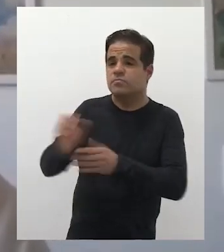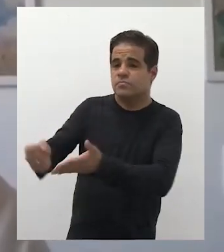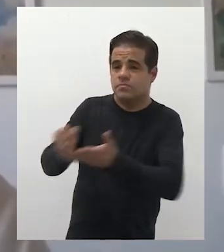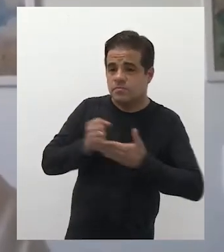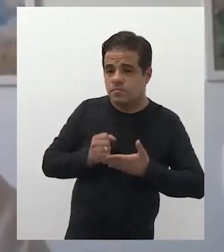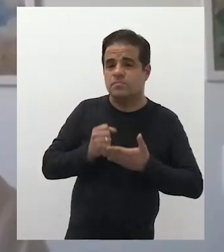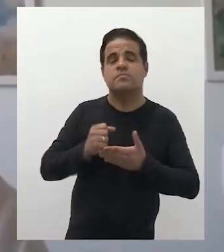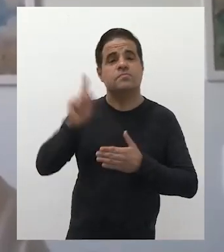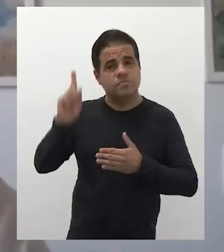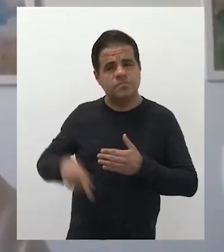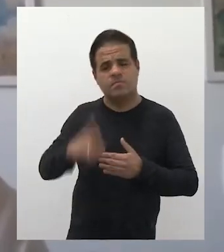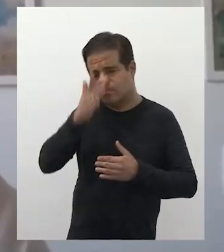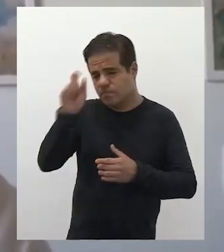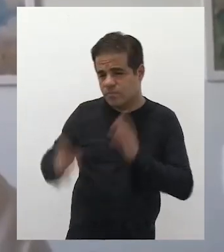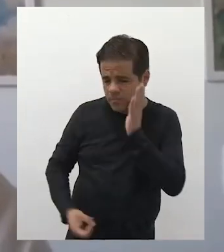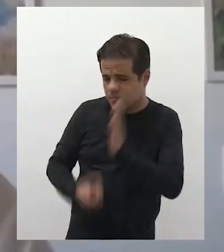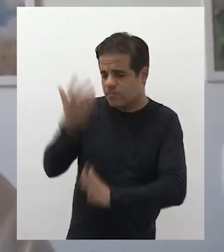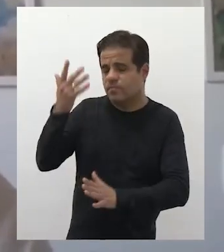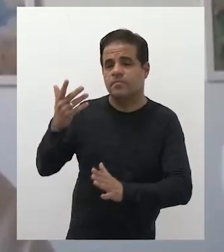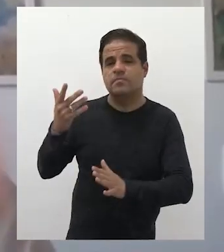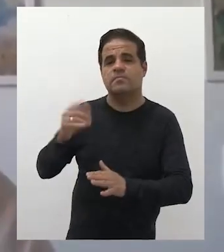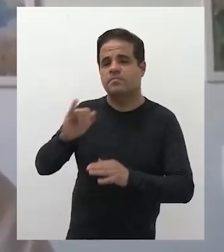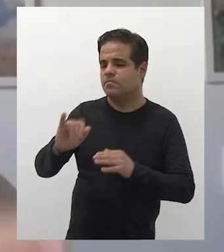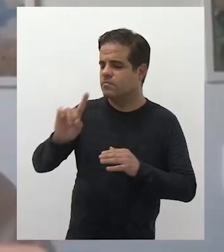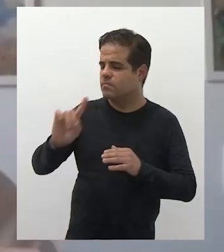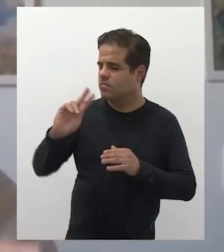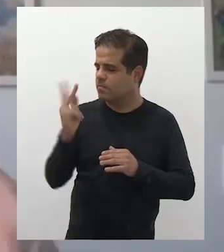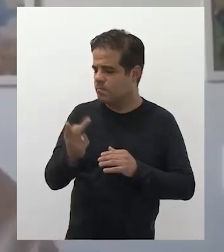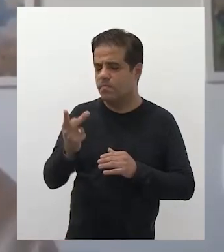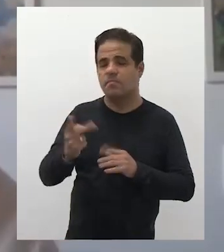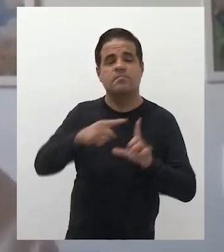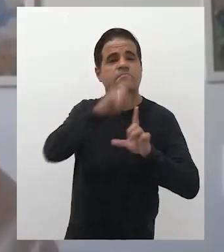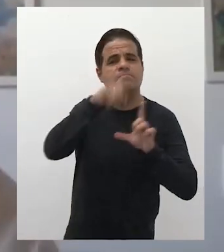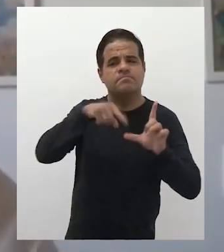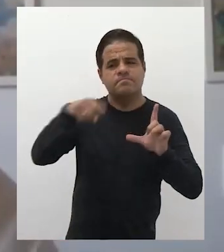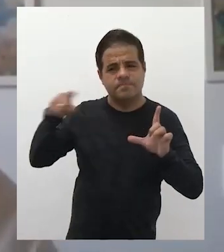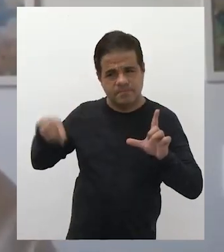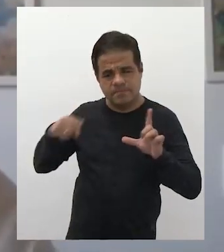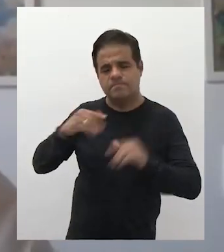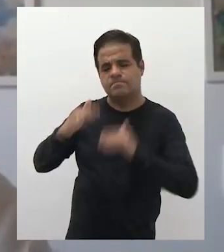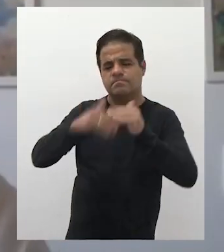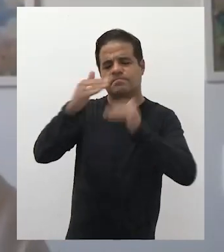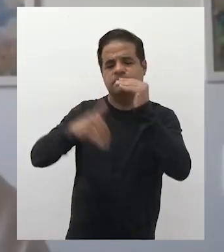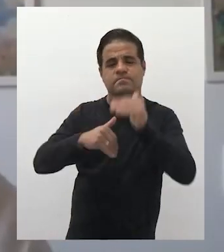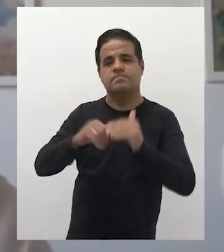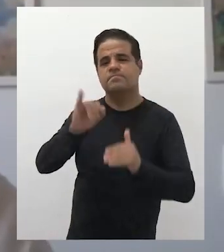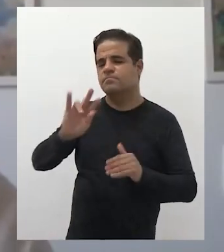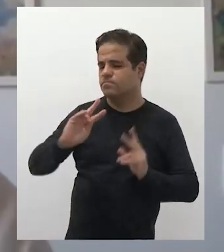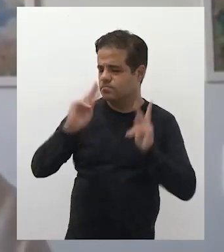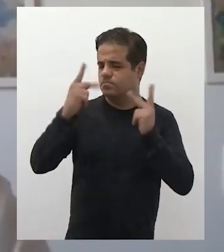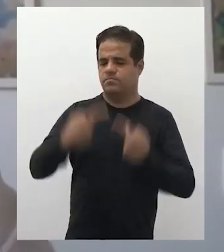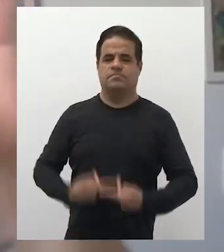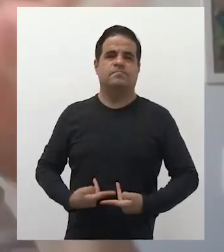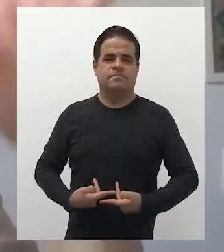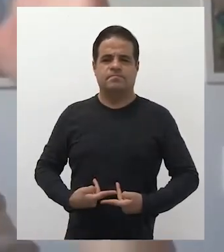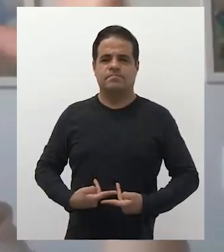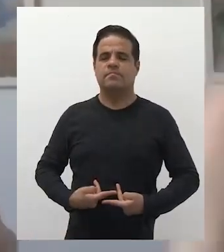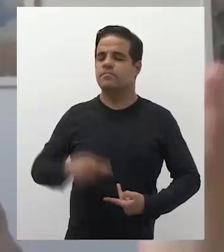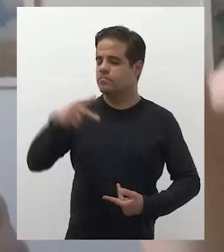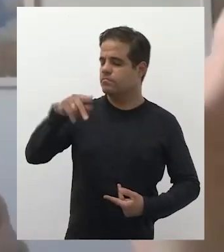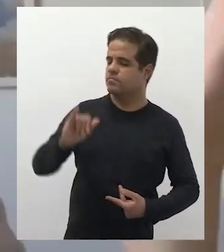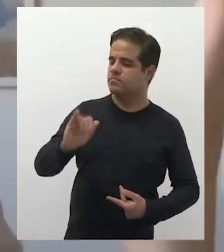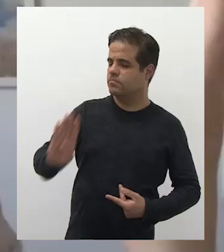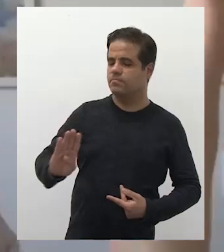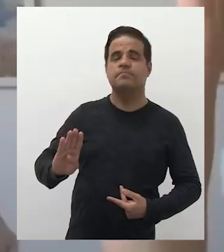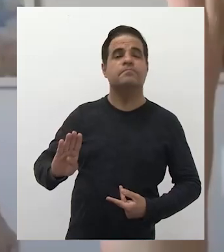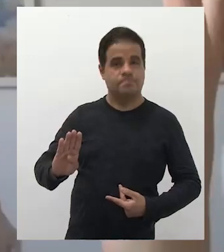grande porque foi um dos criadores do IDH, Índice de Desenvolvimento Humano. Então, PIB, Produto